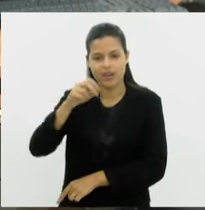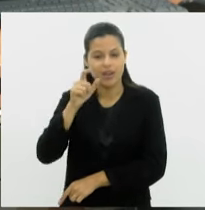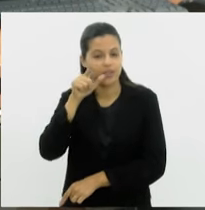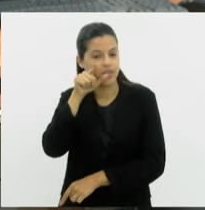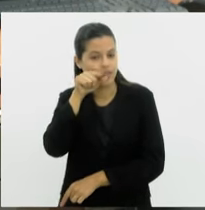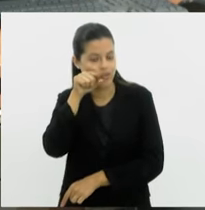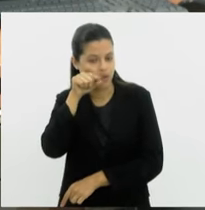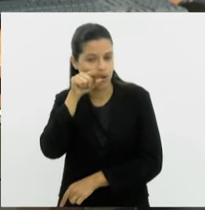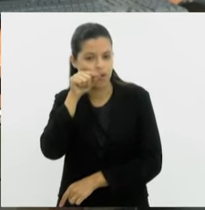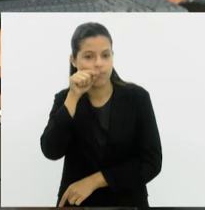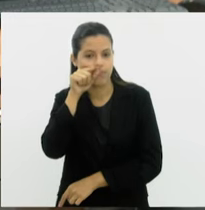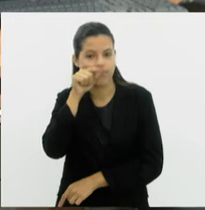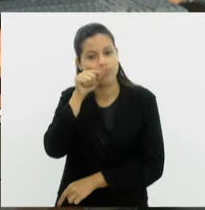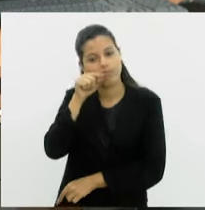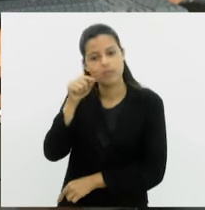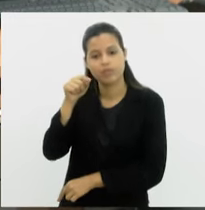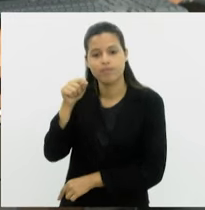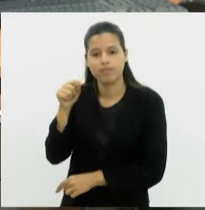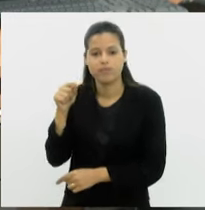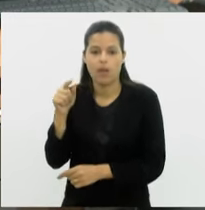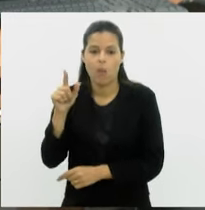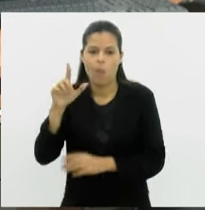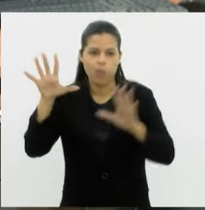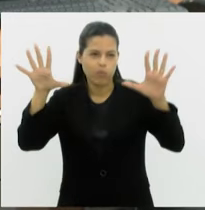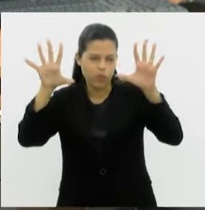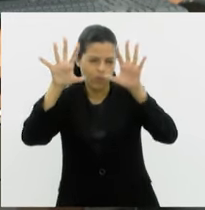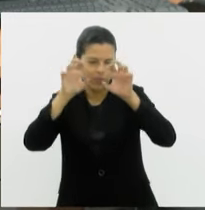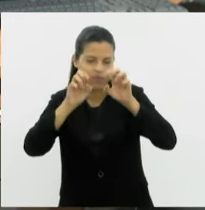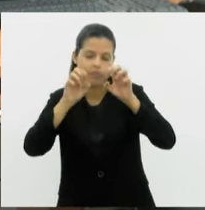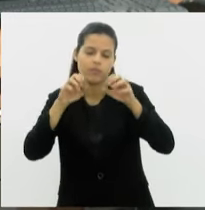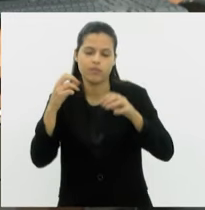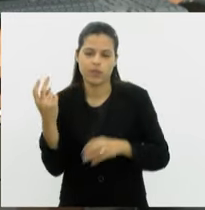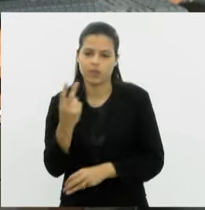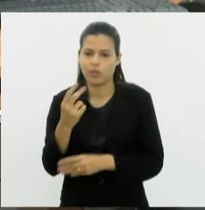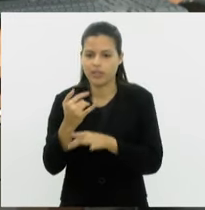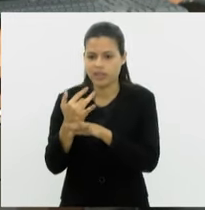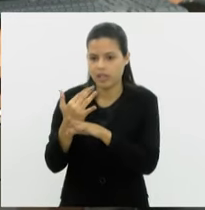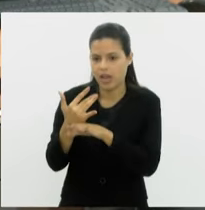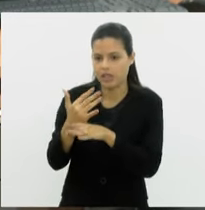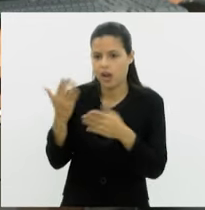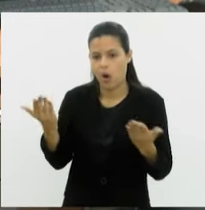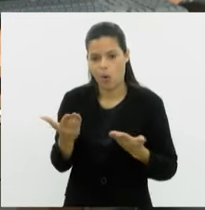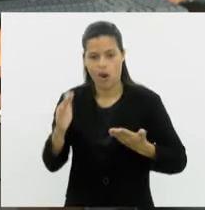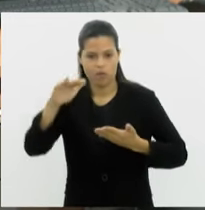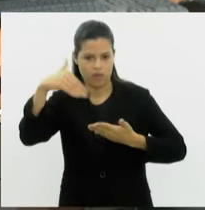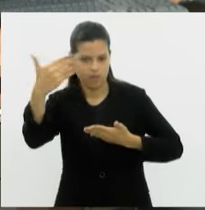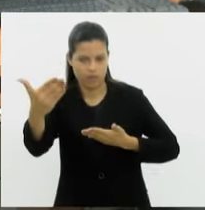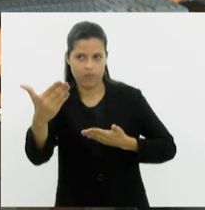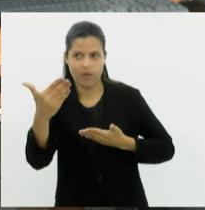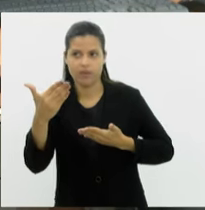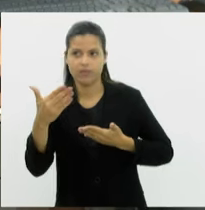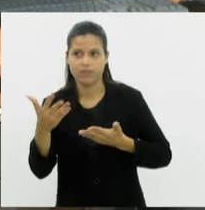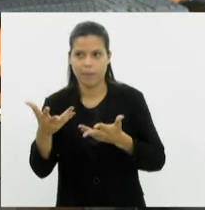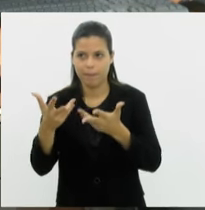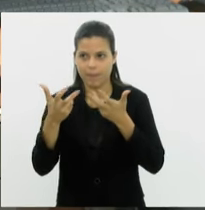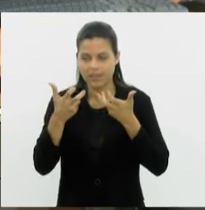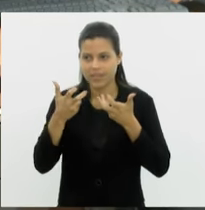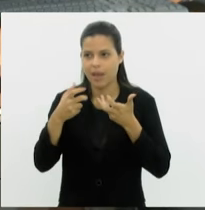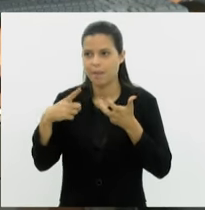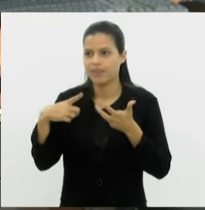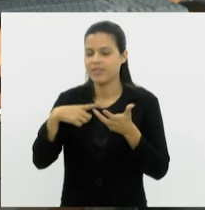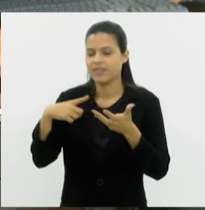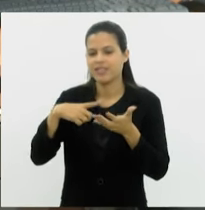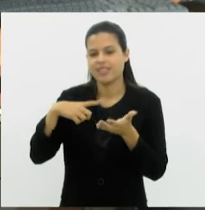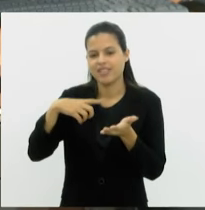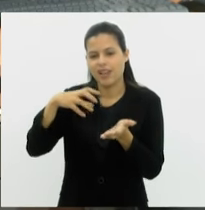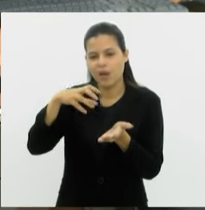nas duas cidades. Eu vou agora lá para fora ver como é que está o tempo lá fora. Você vê aí em primeira mão a cúpula do Palácio